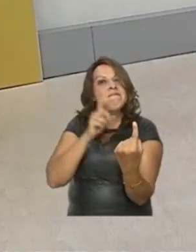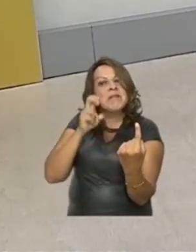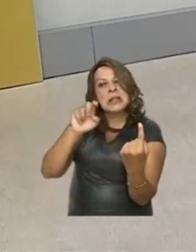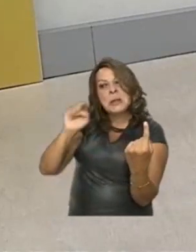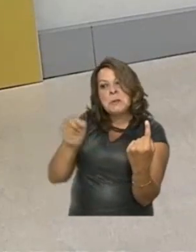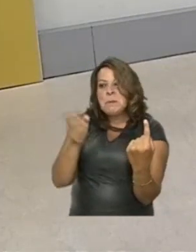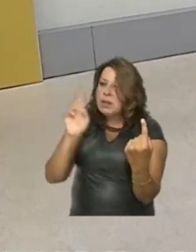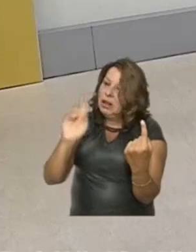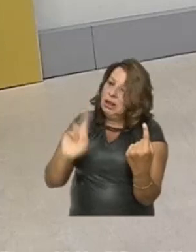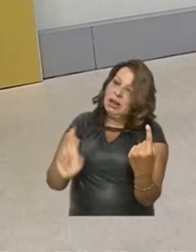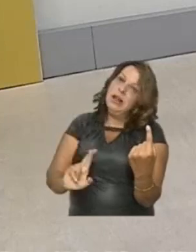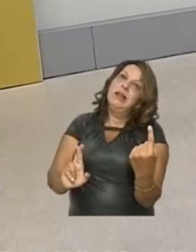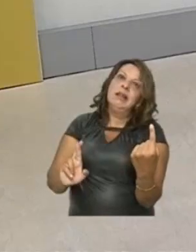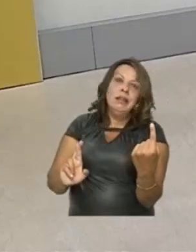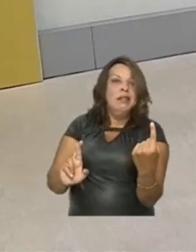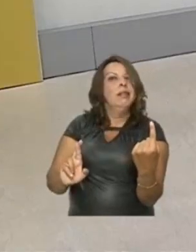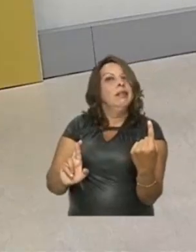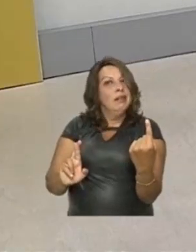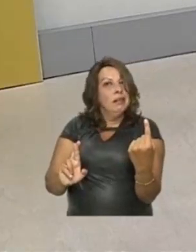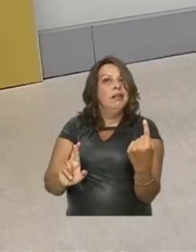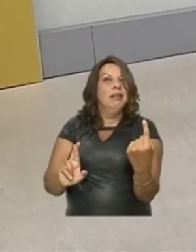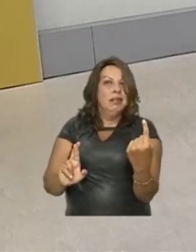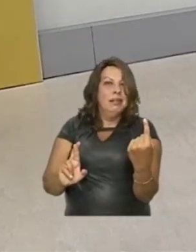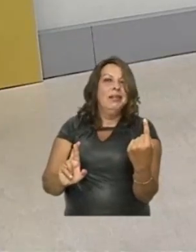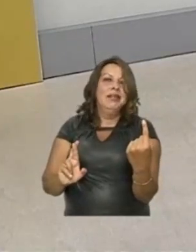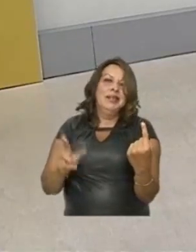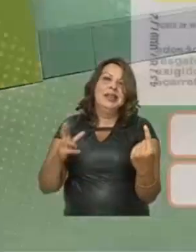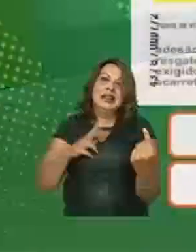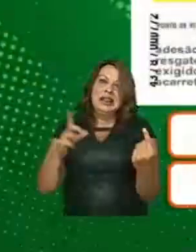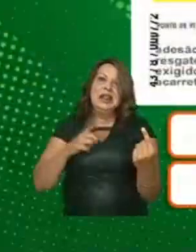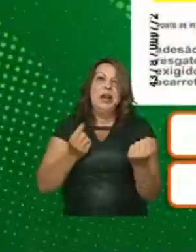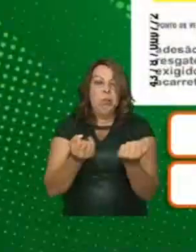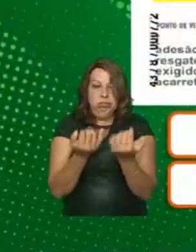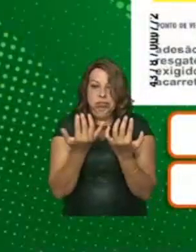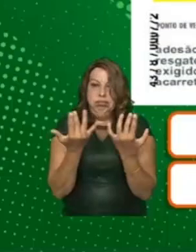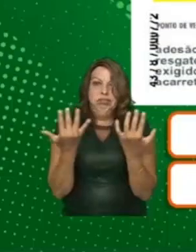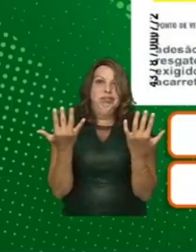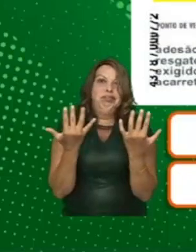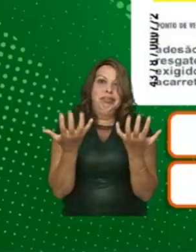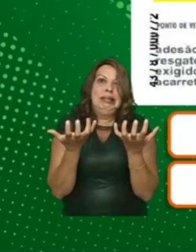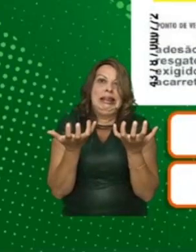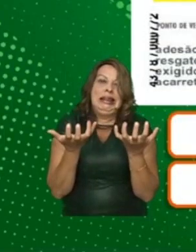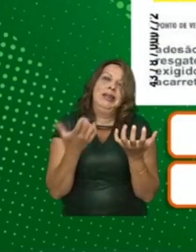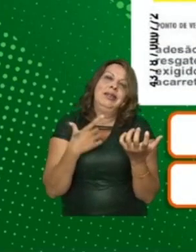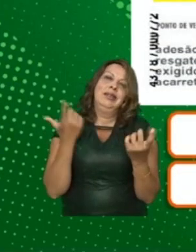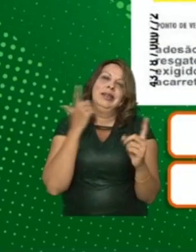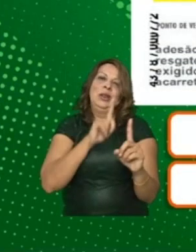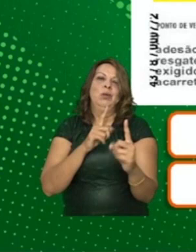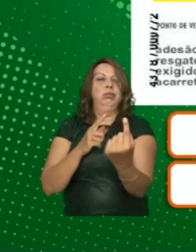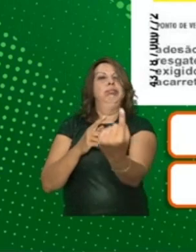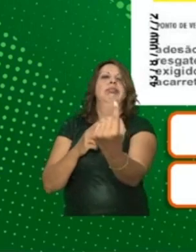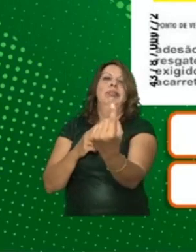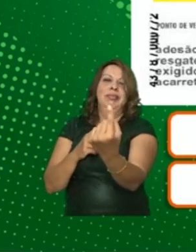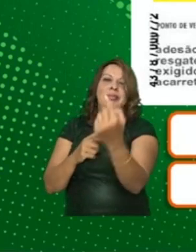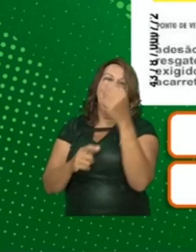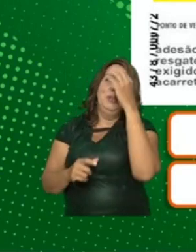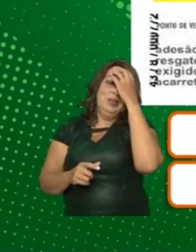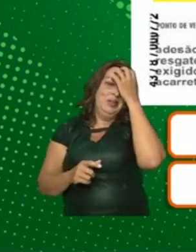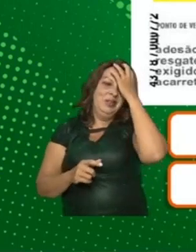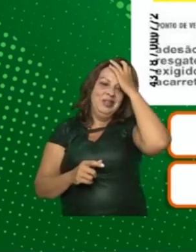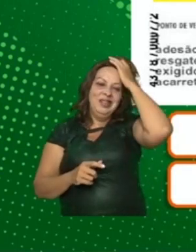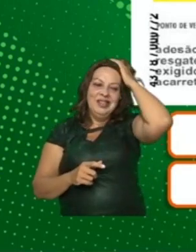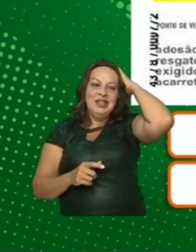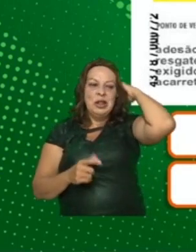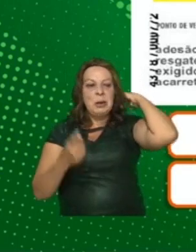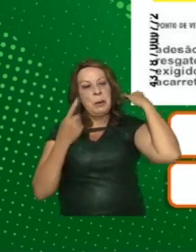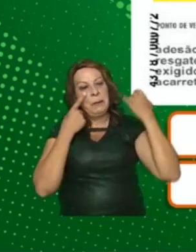R$5.000. Sozinho. Bacana, tava ou de sozinha, vamos saber. Putadíssimo, viu? Vamos lá saber agora. Olha aí, olha